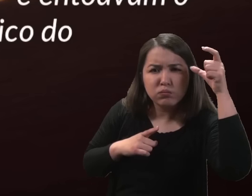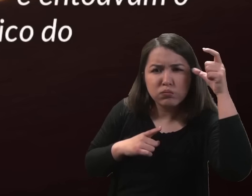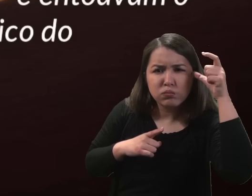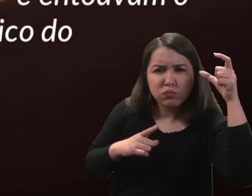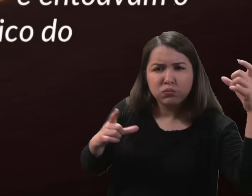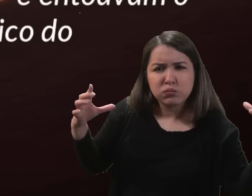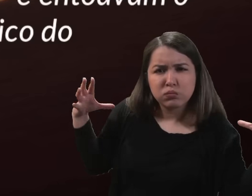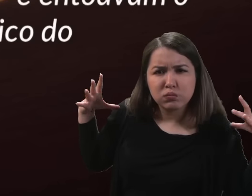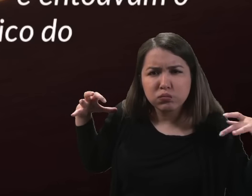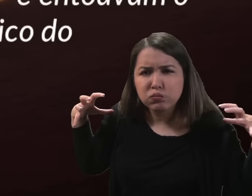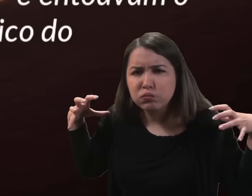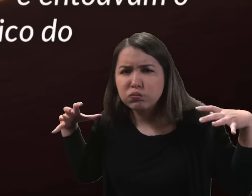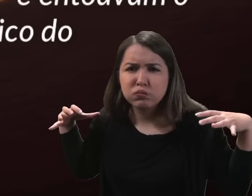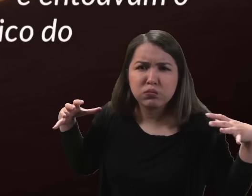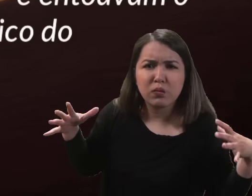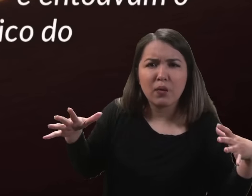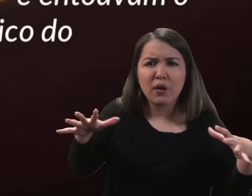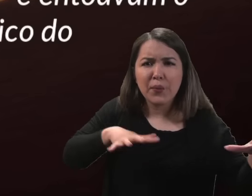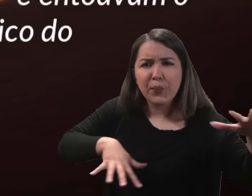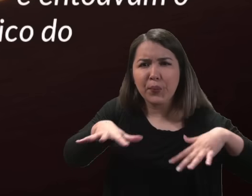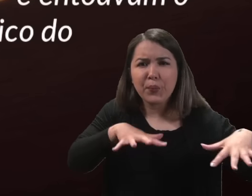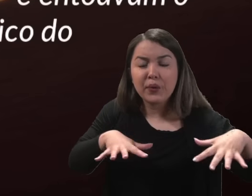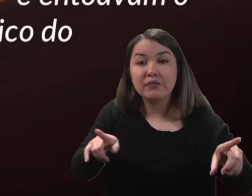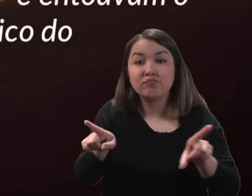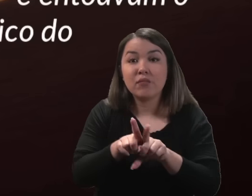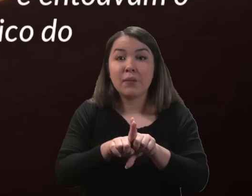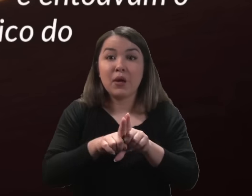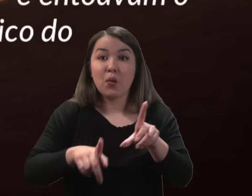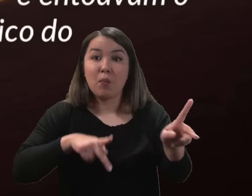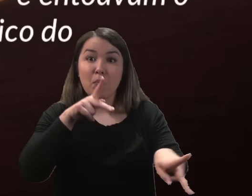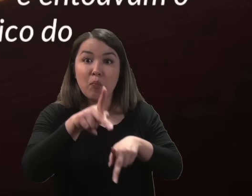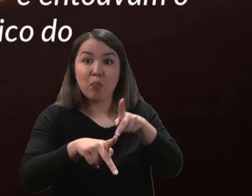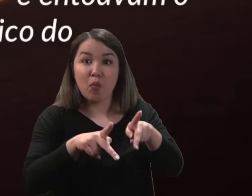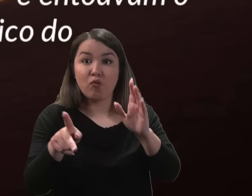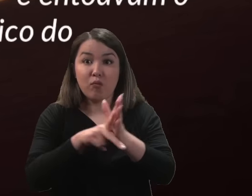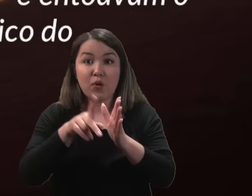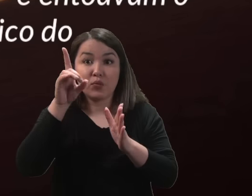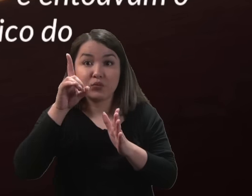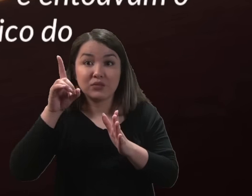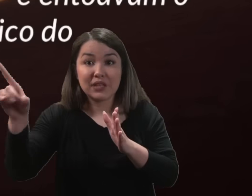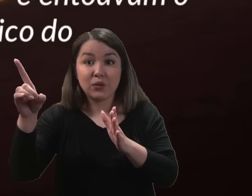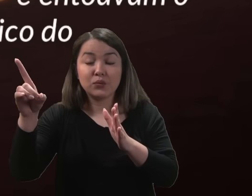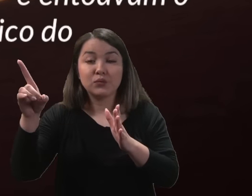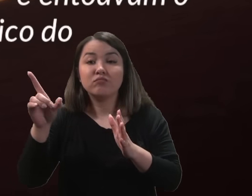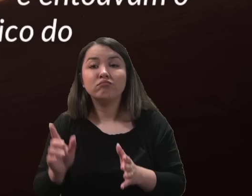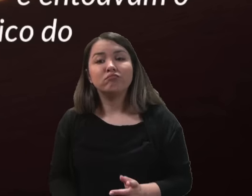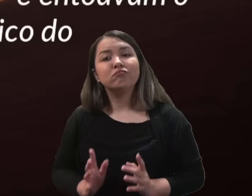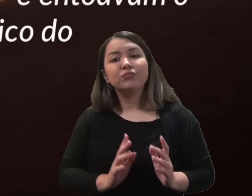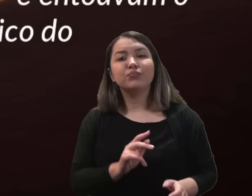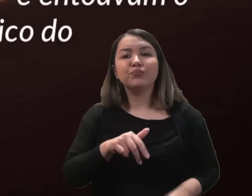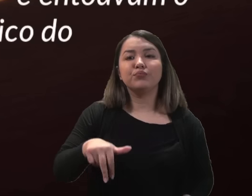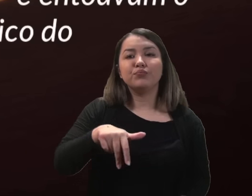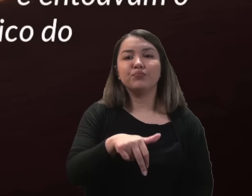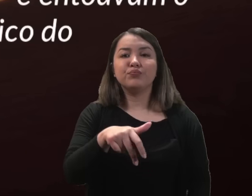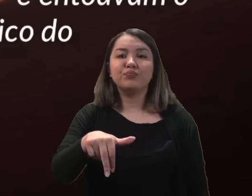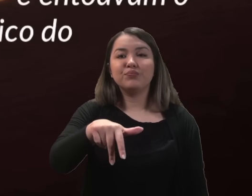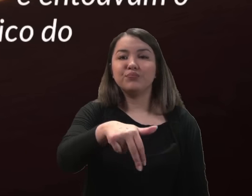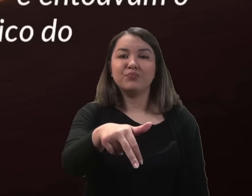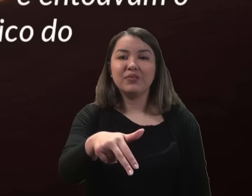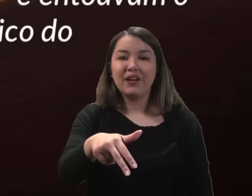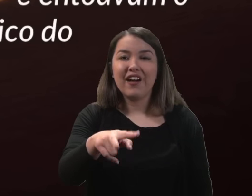Deus e entoavam o cântico de Moisés servo de Deus e o cântico do cordeiro ah o povo de Deus há de